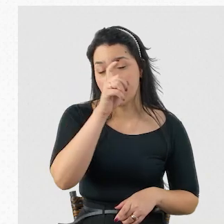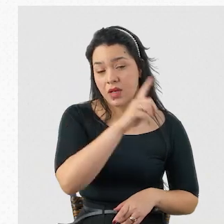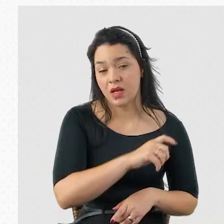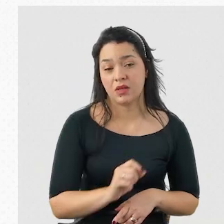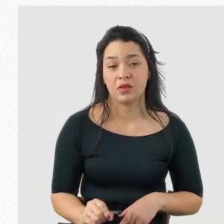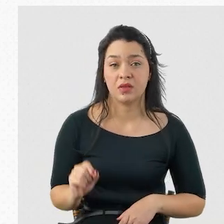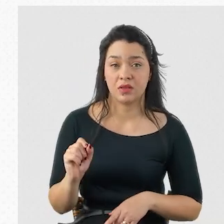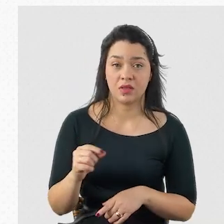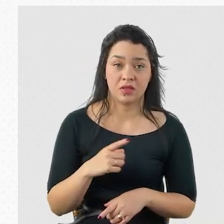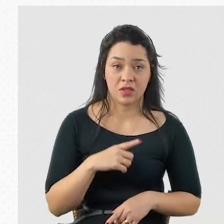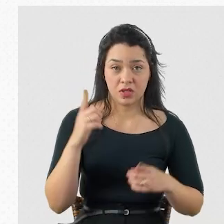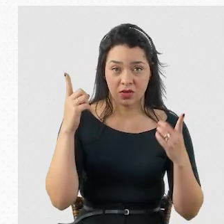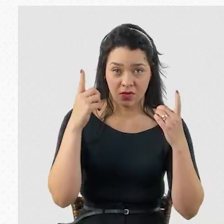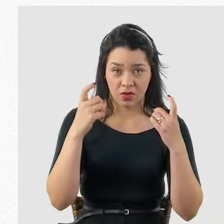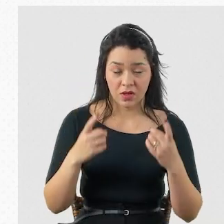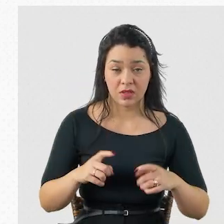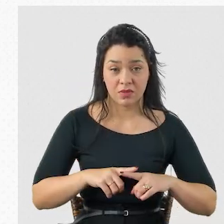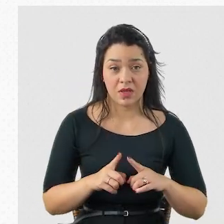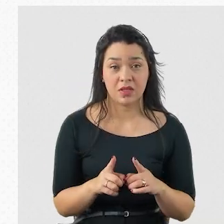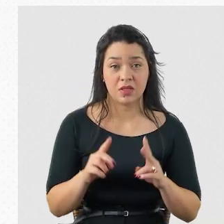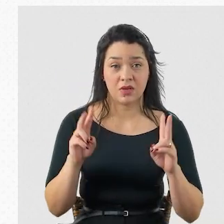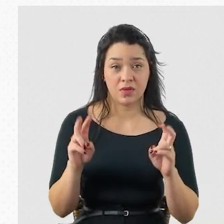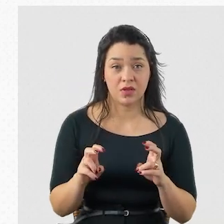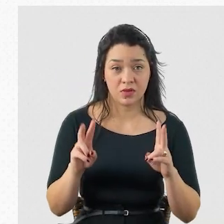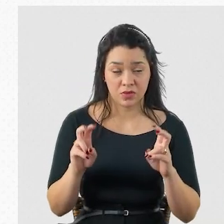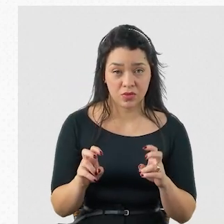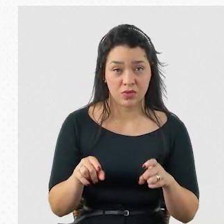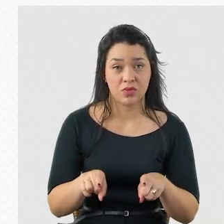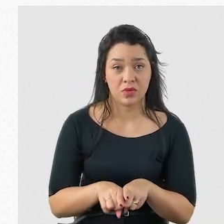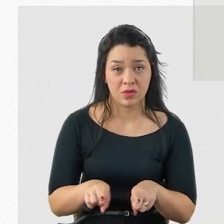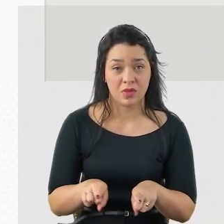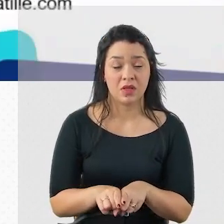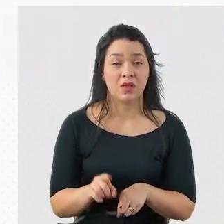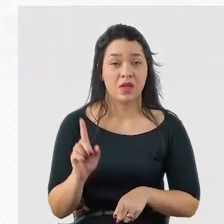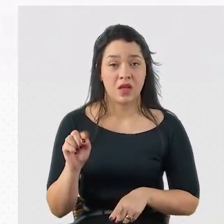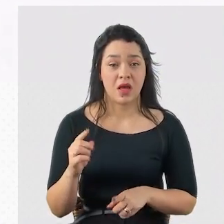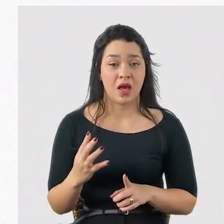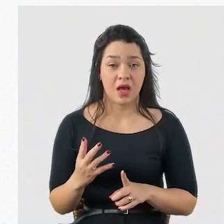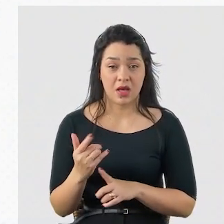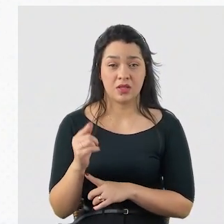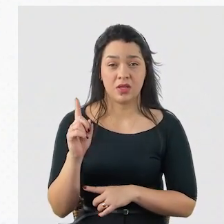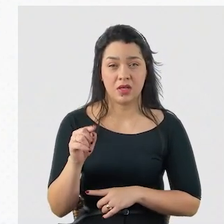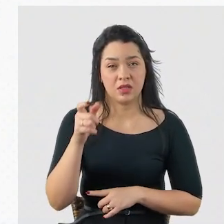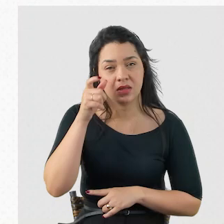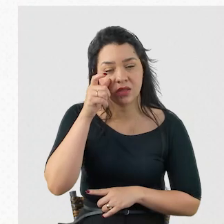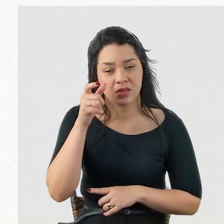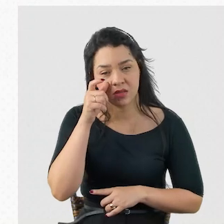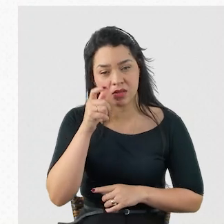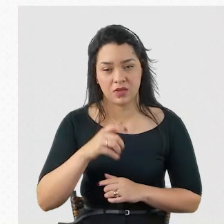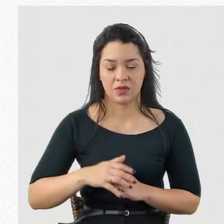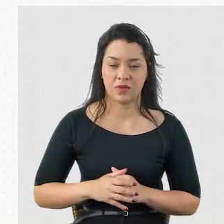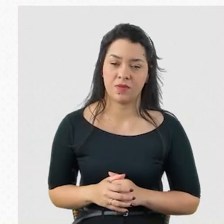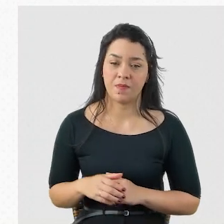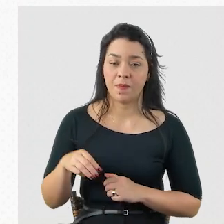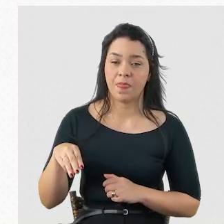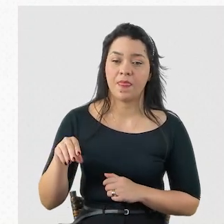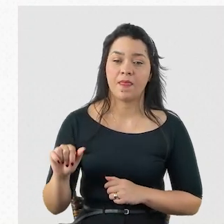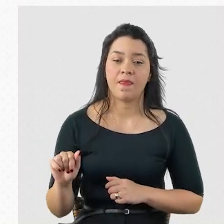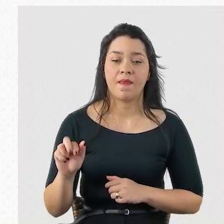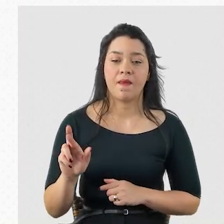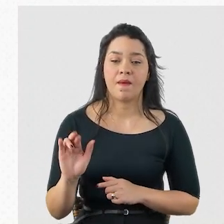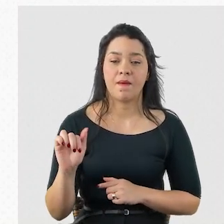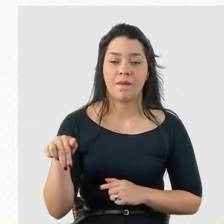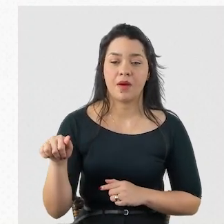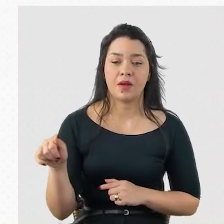trata de violência e racismo. Mas é um assunto para a gente esticar, e ele faz isso com a arte, é bem interessante. A Marina Camargo, né,